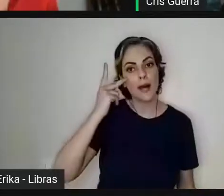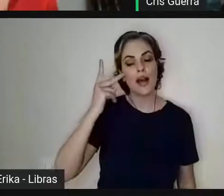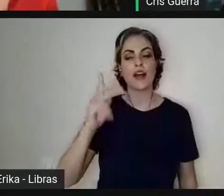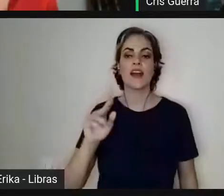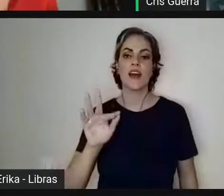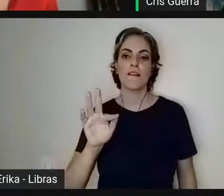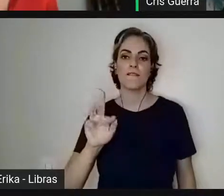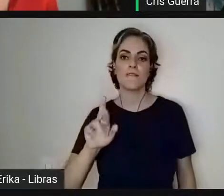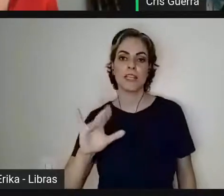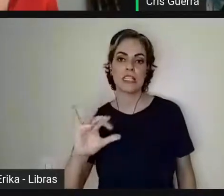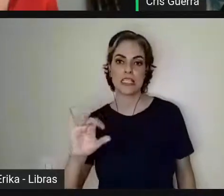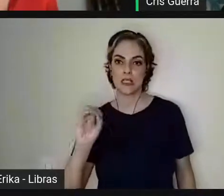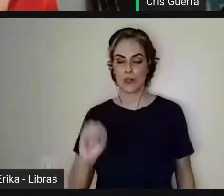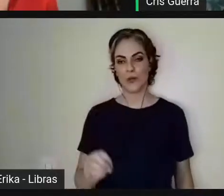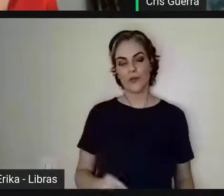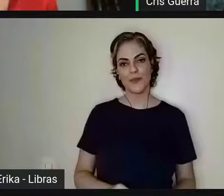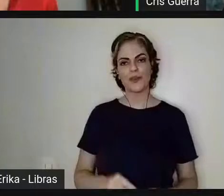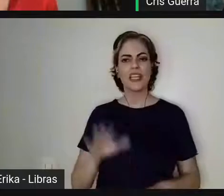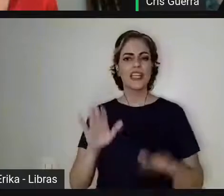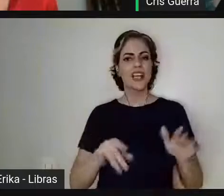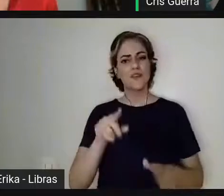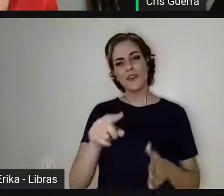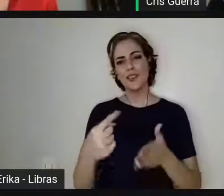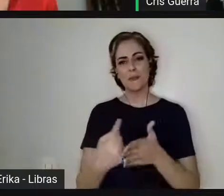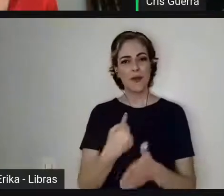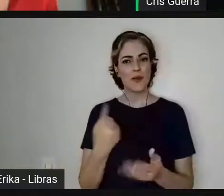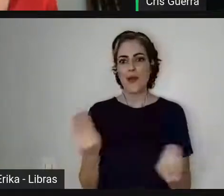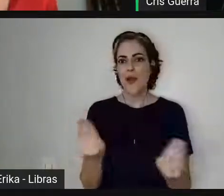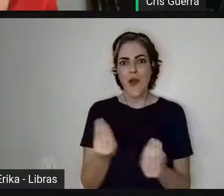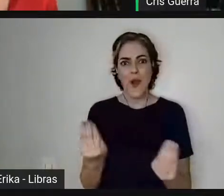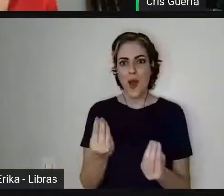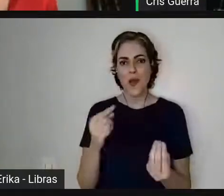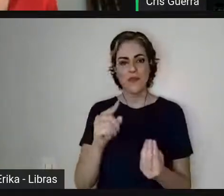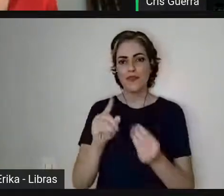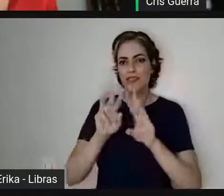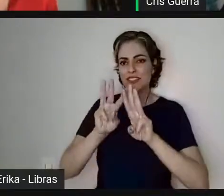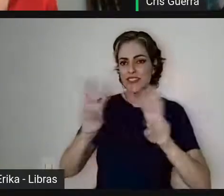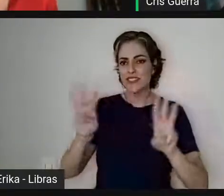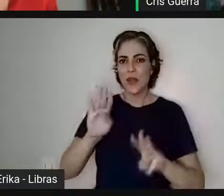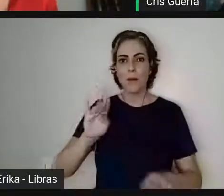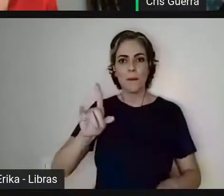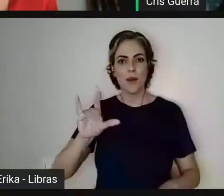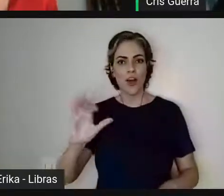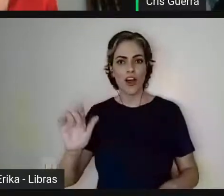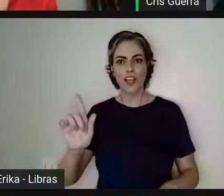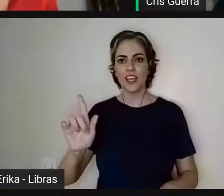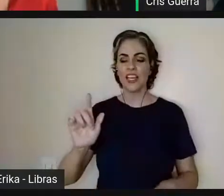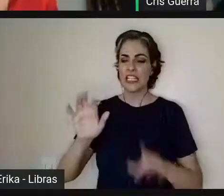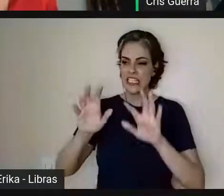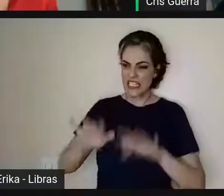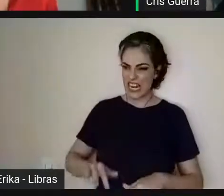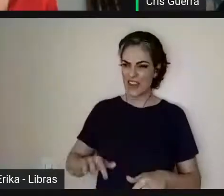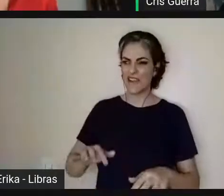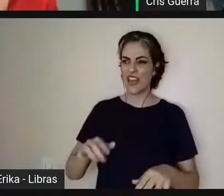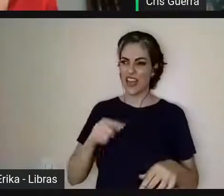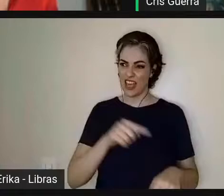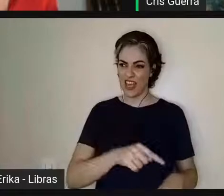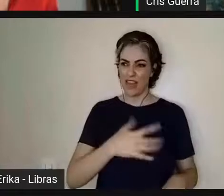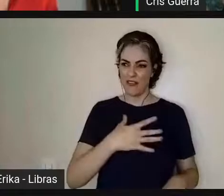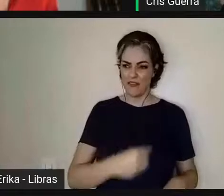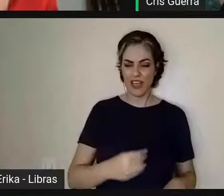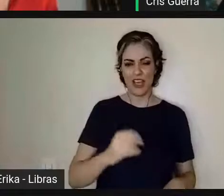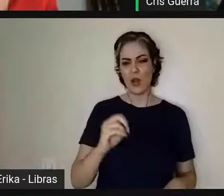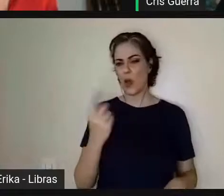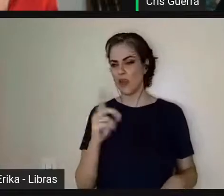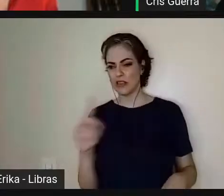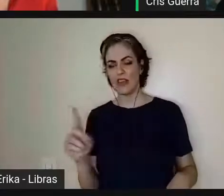perguntar, mas como assim, né? Você criou um blog, você queria escrever para o seu filho, mas é engraçado, a gente nunca quer escrever só para o outro, né? A gente também está